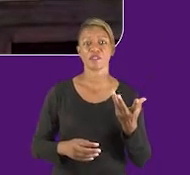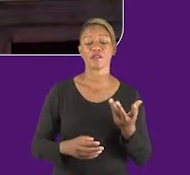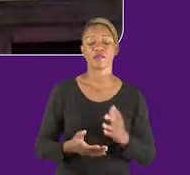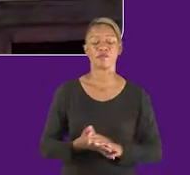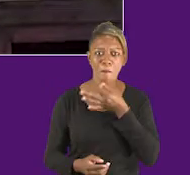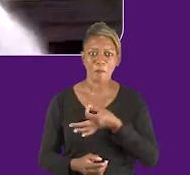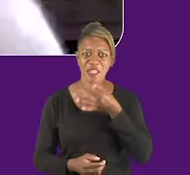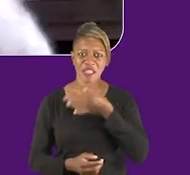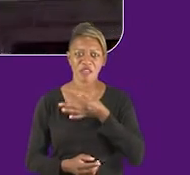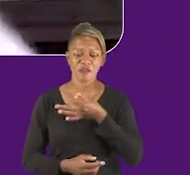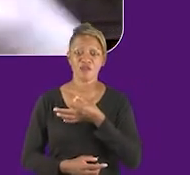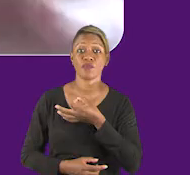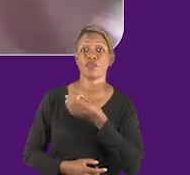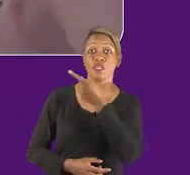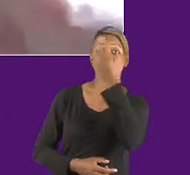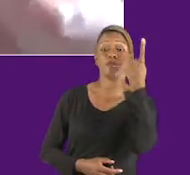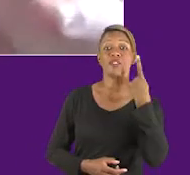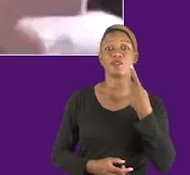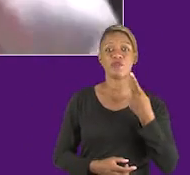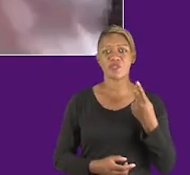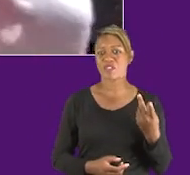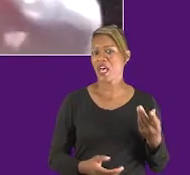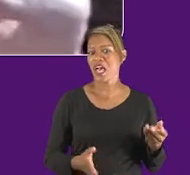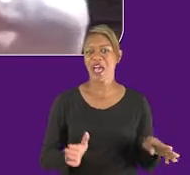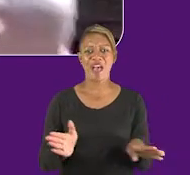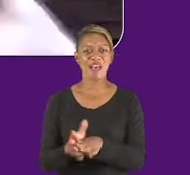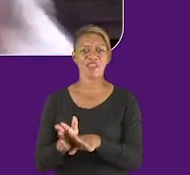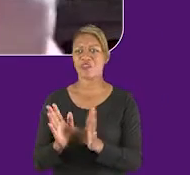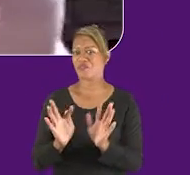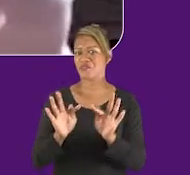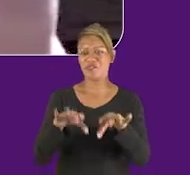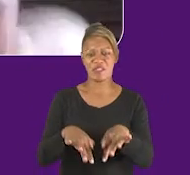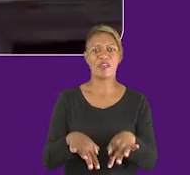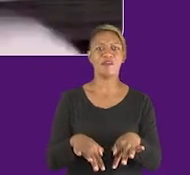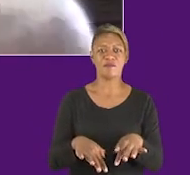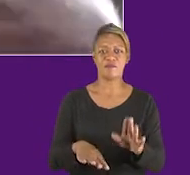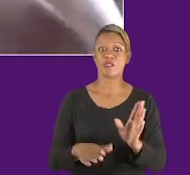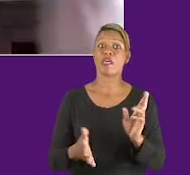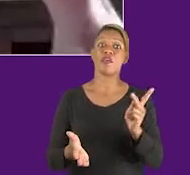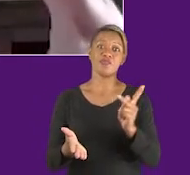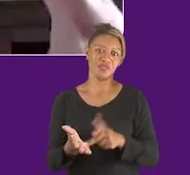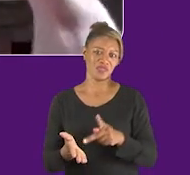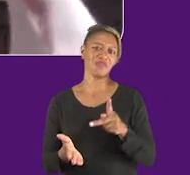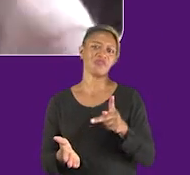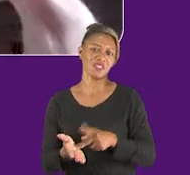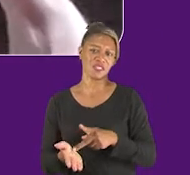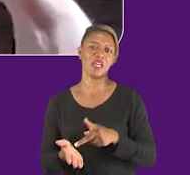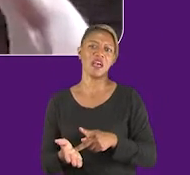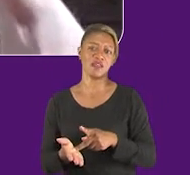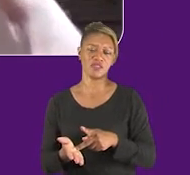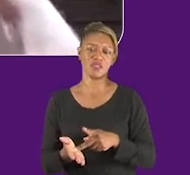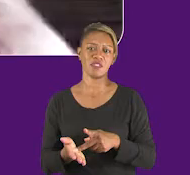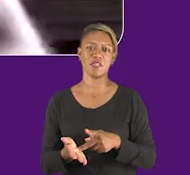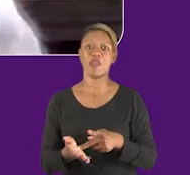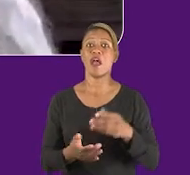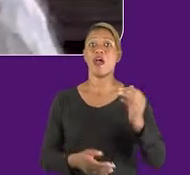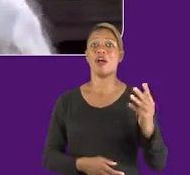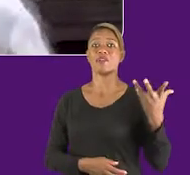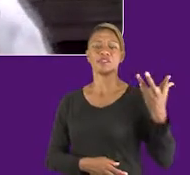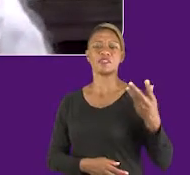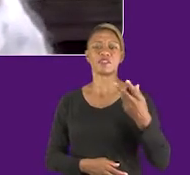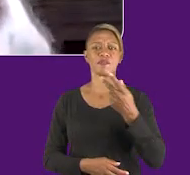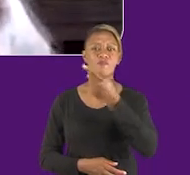ver trabalha nessa solução até chegar num protótipo viável que aí sim a gente válida novamente com um conjunto de pessoas